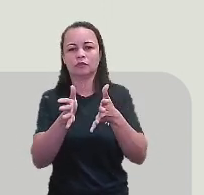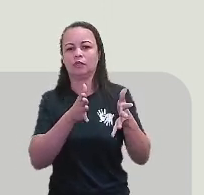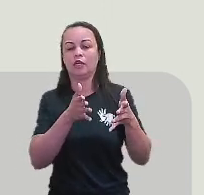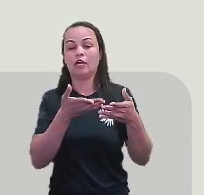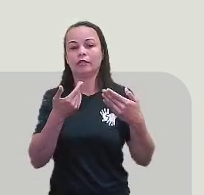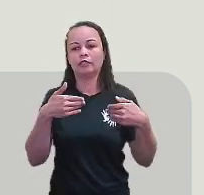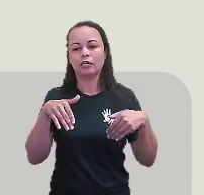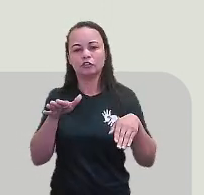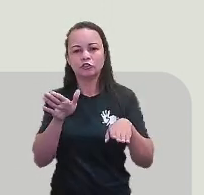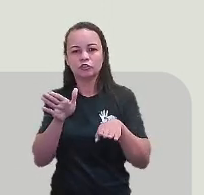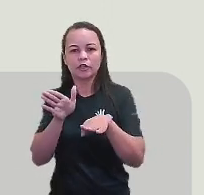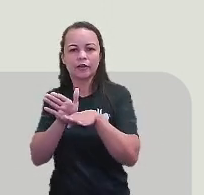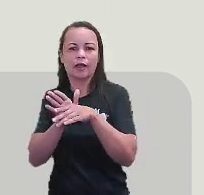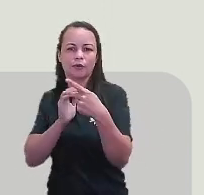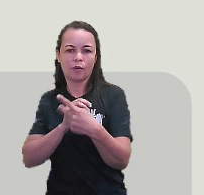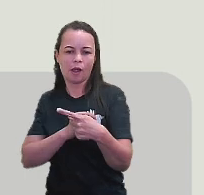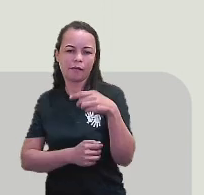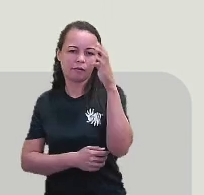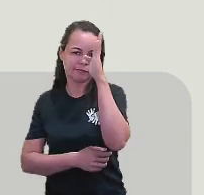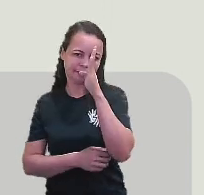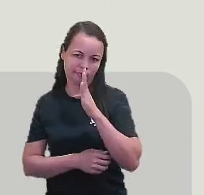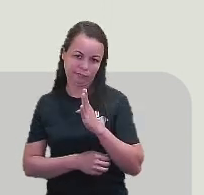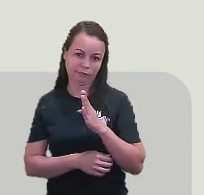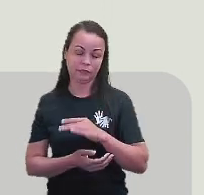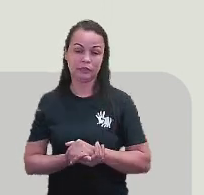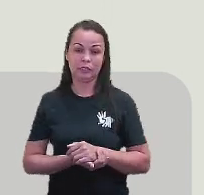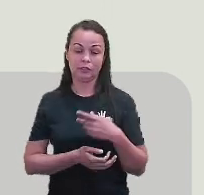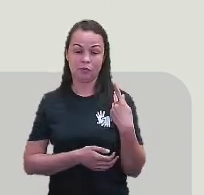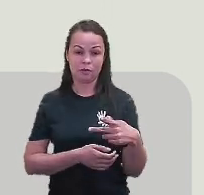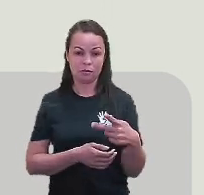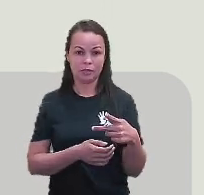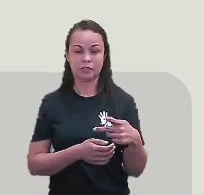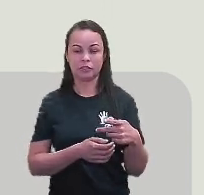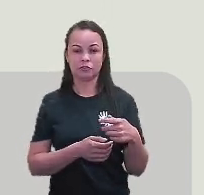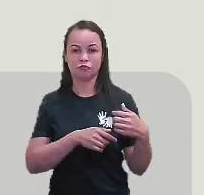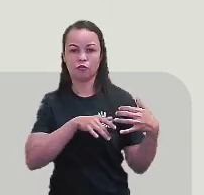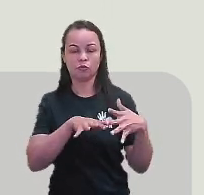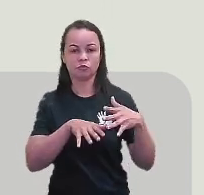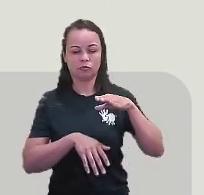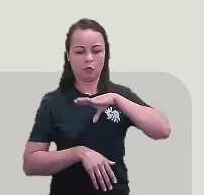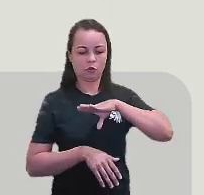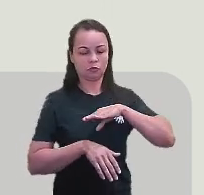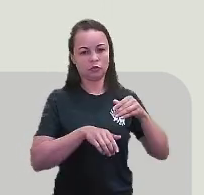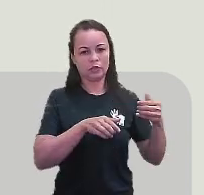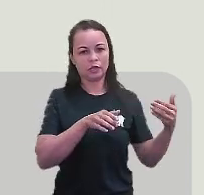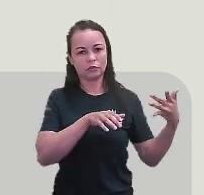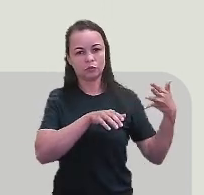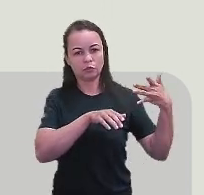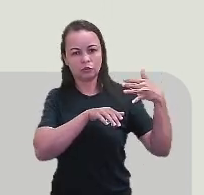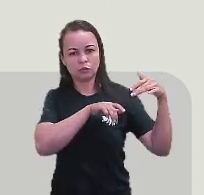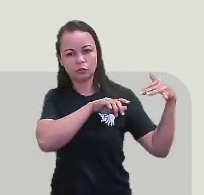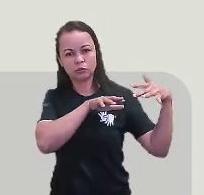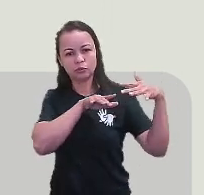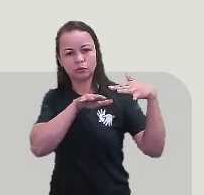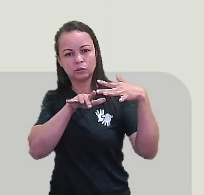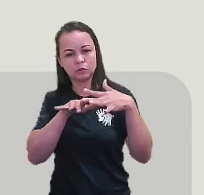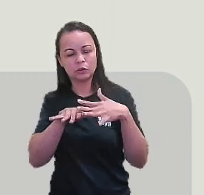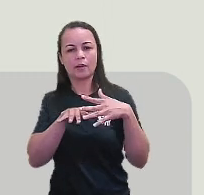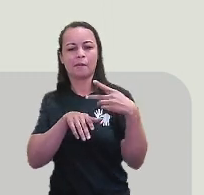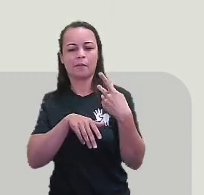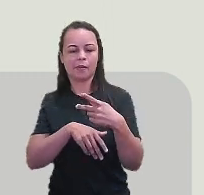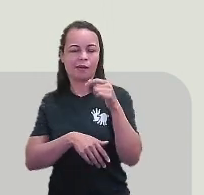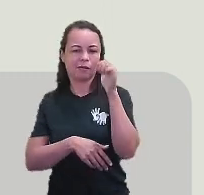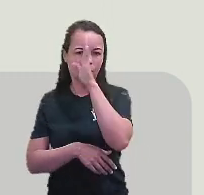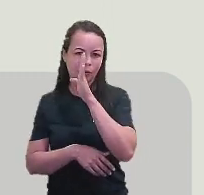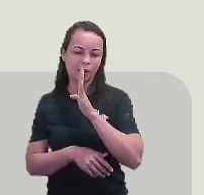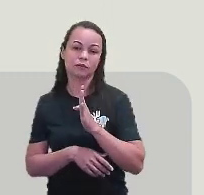acabaram descobrindo o Brasil, né? Então, esse fluxo dos portugueses, as pessoas que saíram de Portugal, né, os portugueses, para o